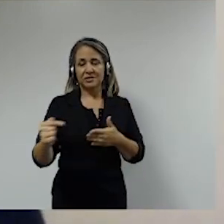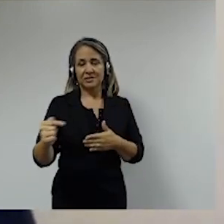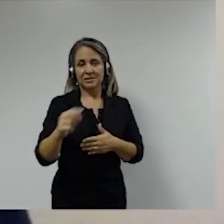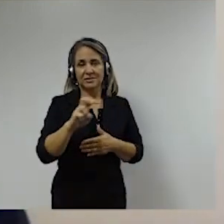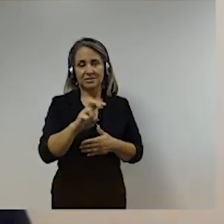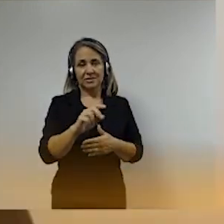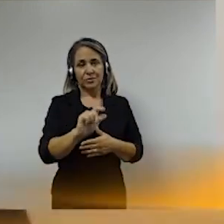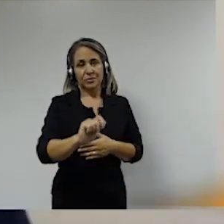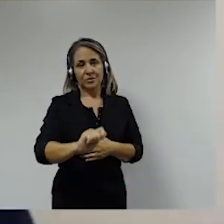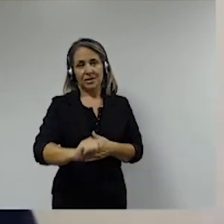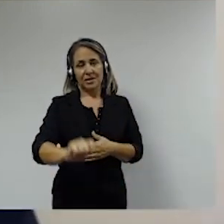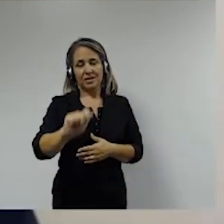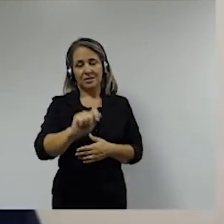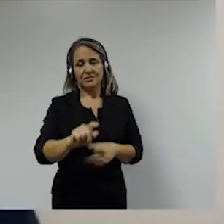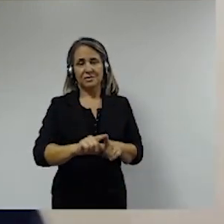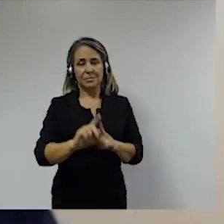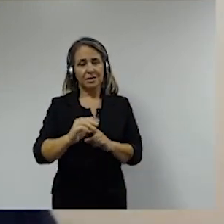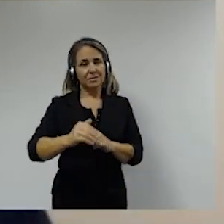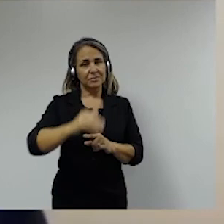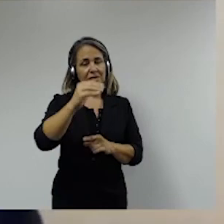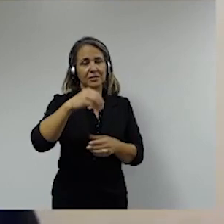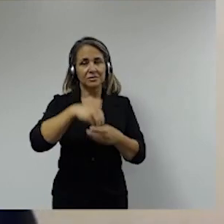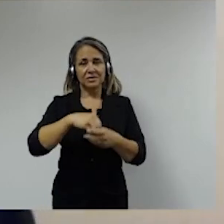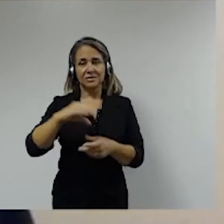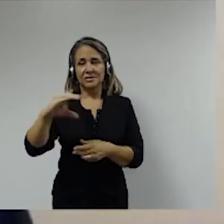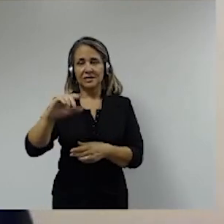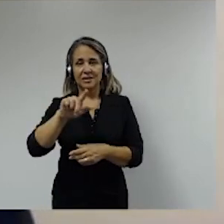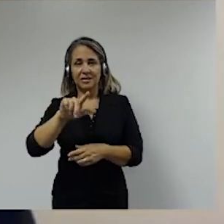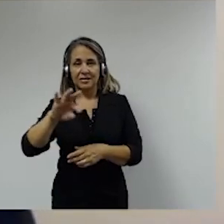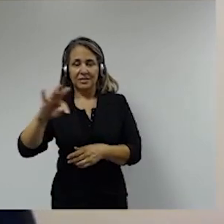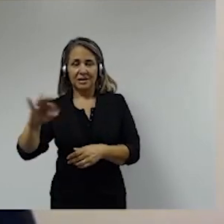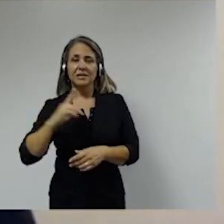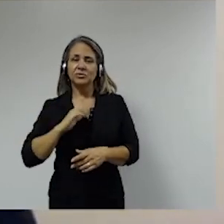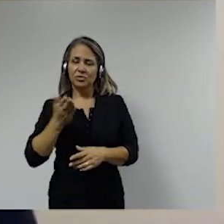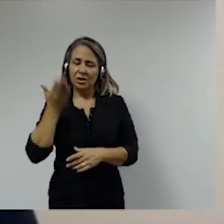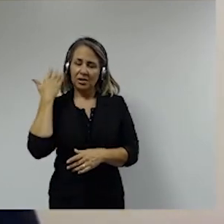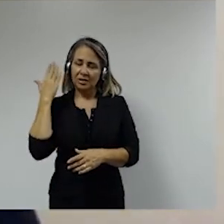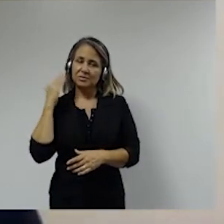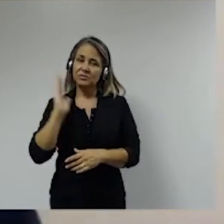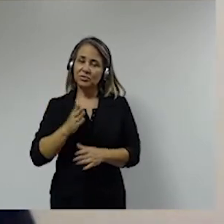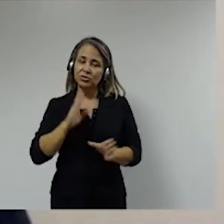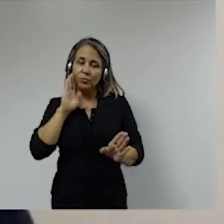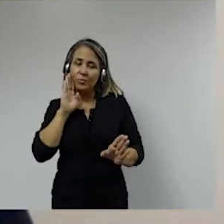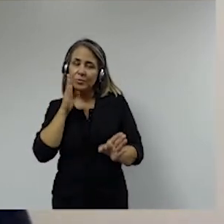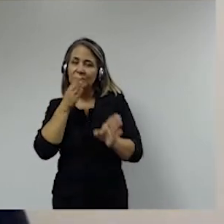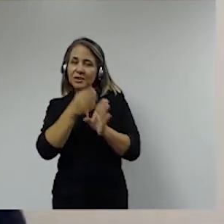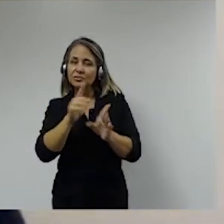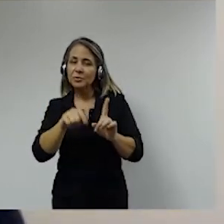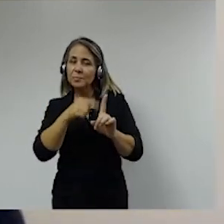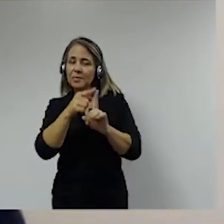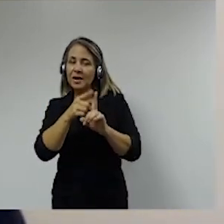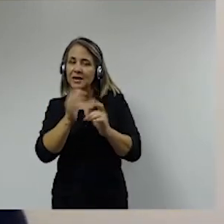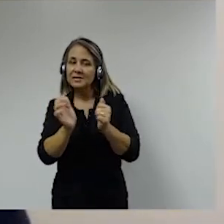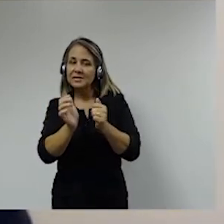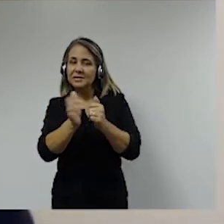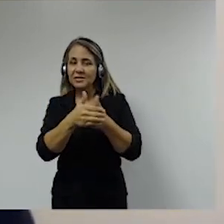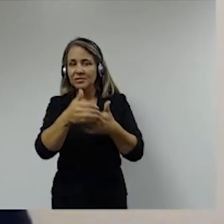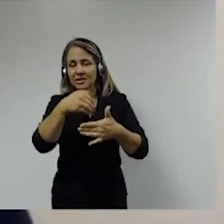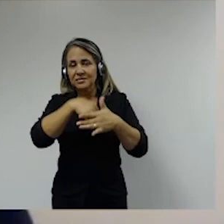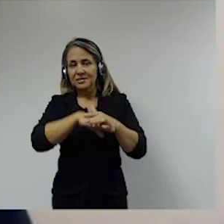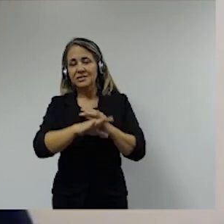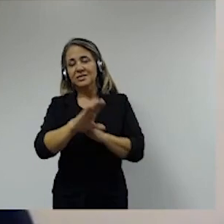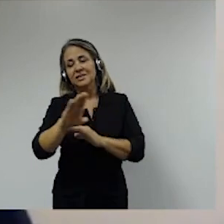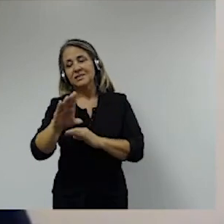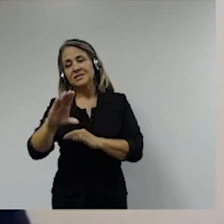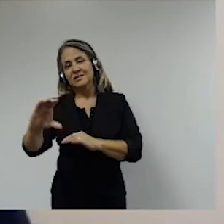e seguintes da CLT. Portanto, nós já tínhamos uma abordagem mais reservada no âmbito da CLT,